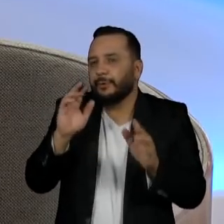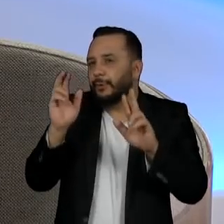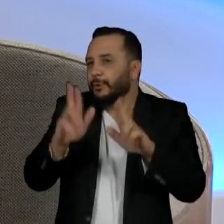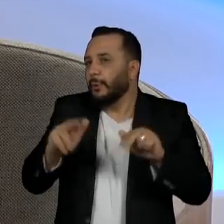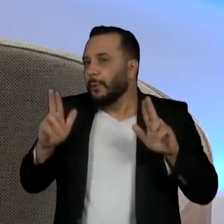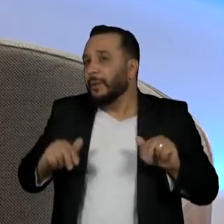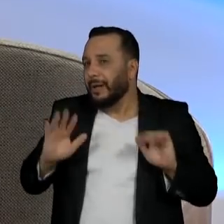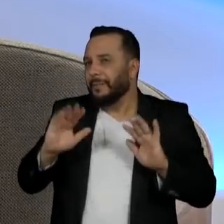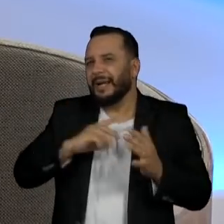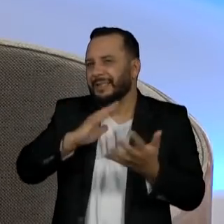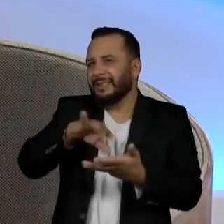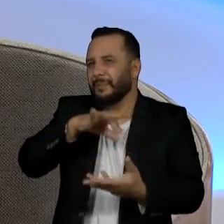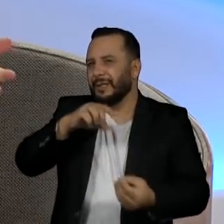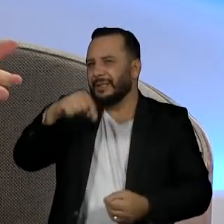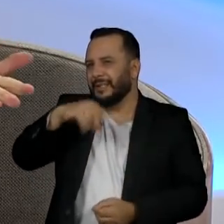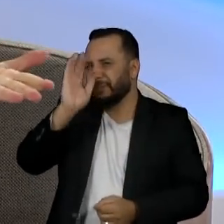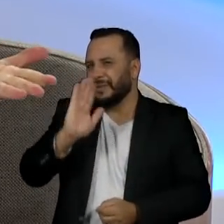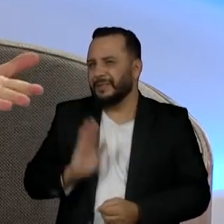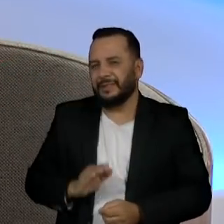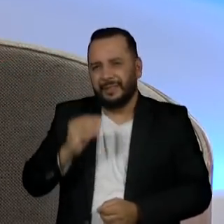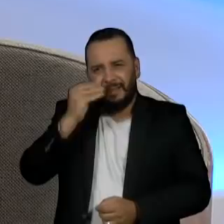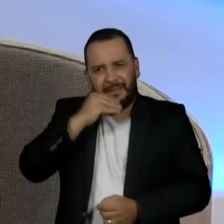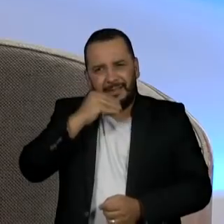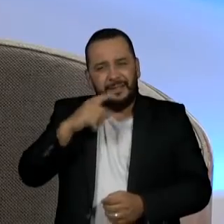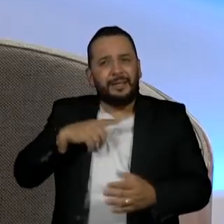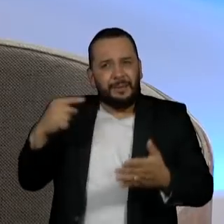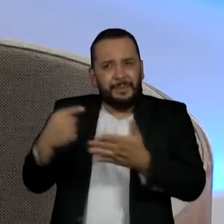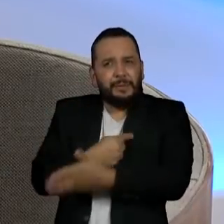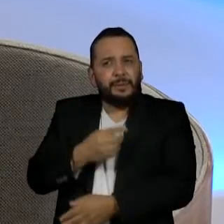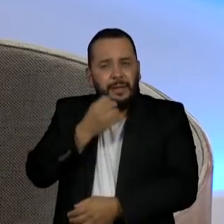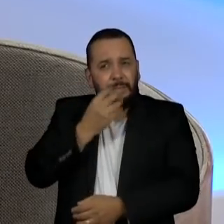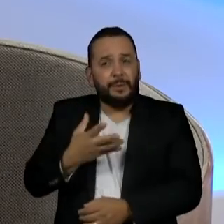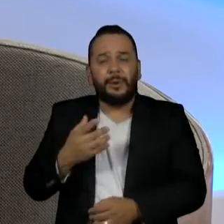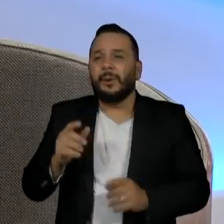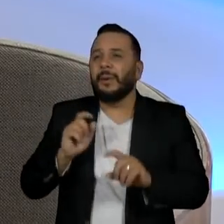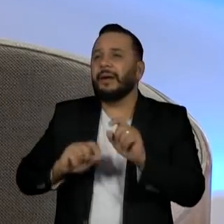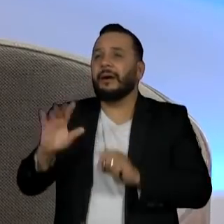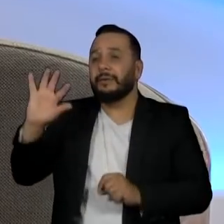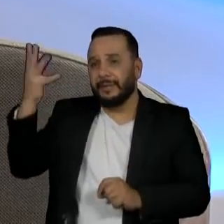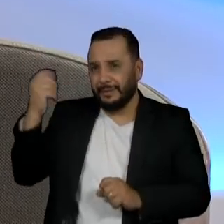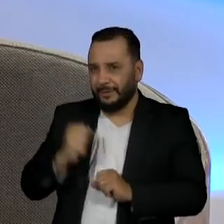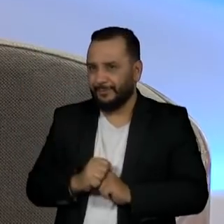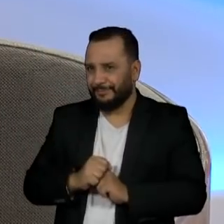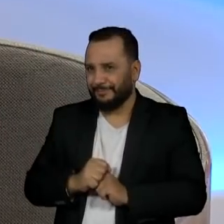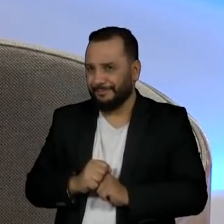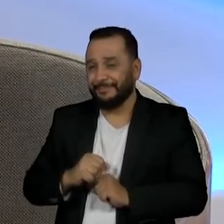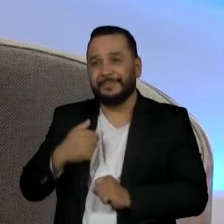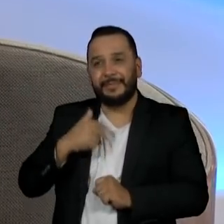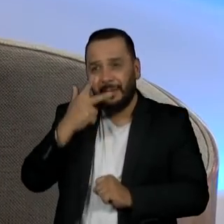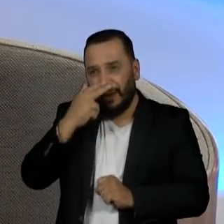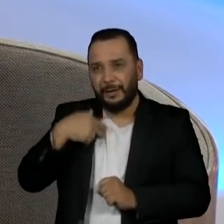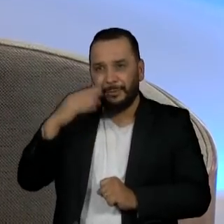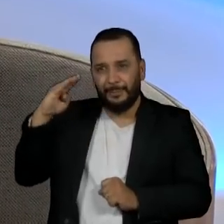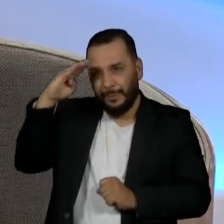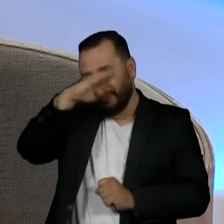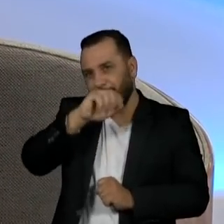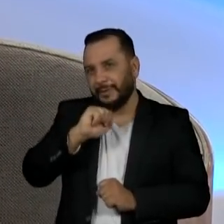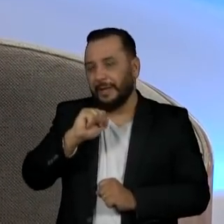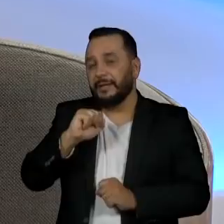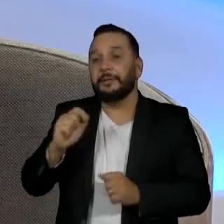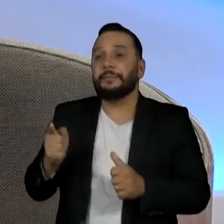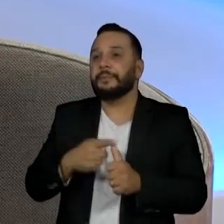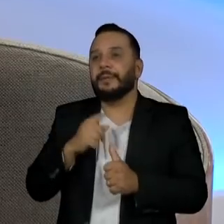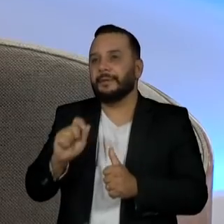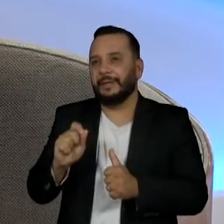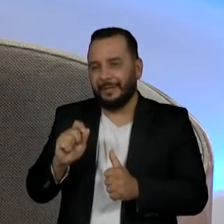nossa democracia. A pergunta é ótima, né? O que aconteceu é que eu acho que Jair Bolsonaro, primeiro, ele se juntou